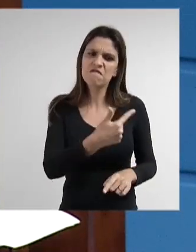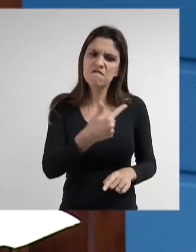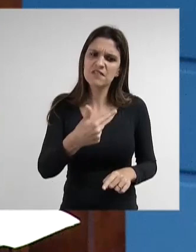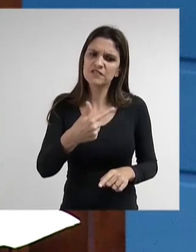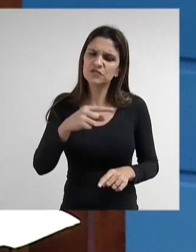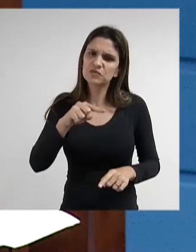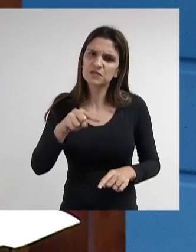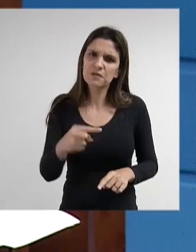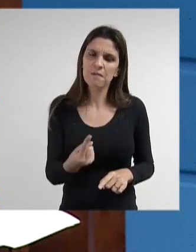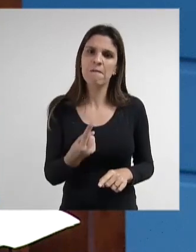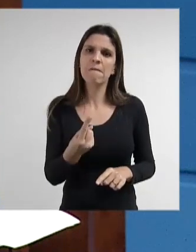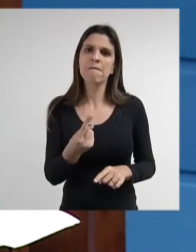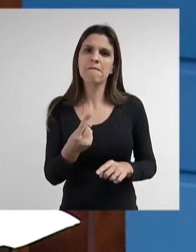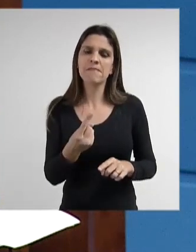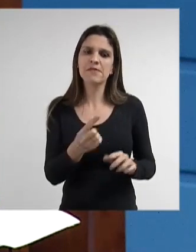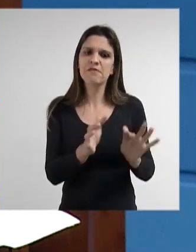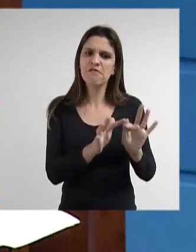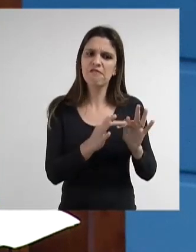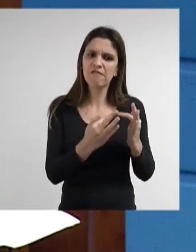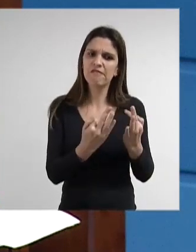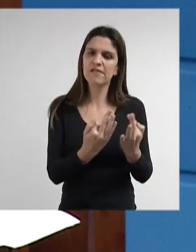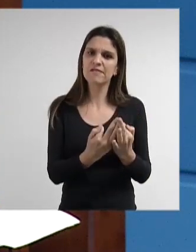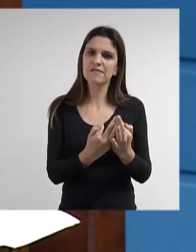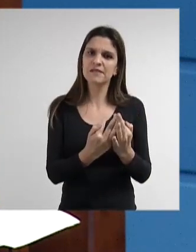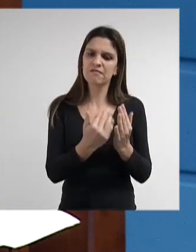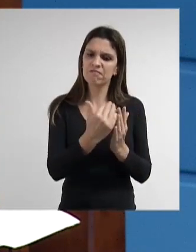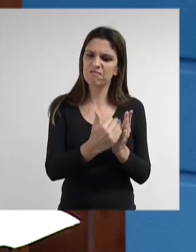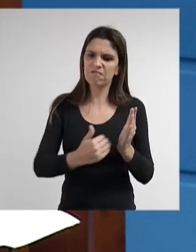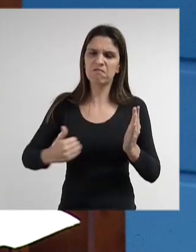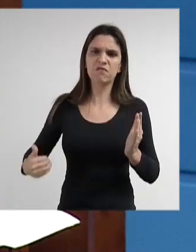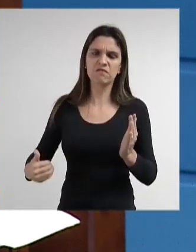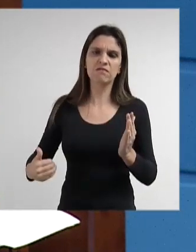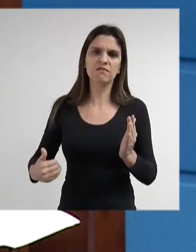mil bolsas do Vale Renda, a metade,